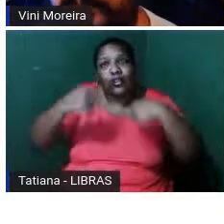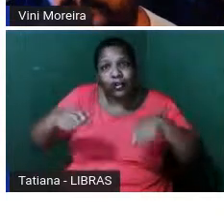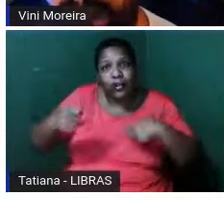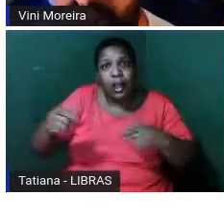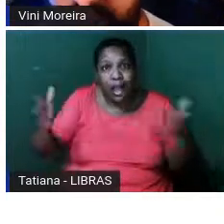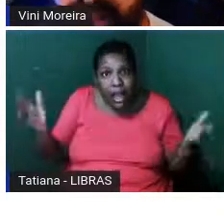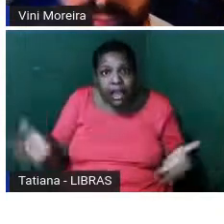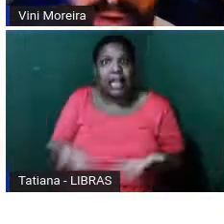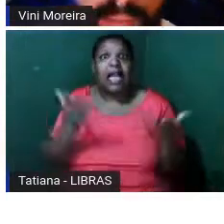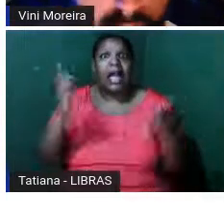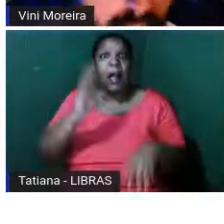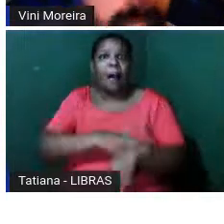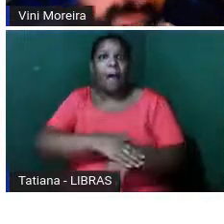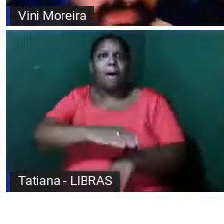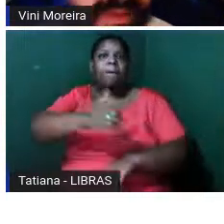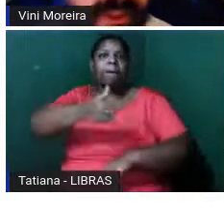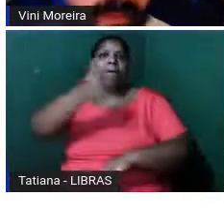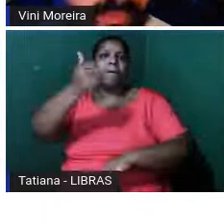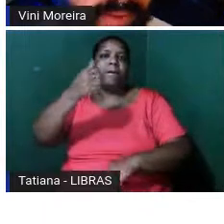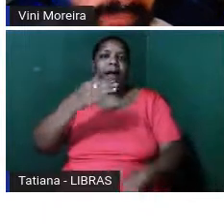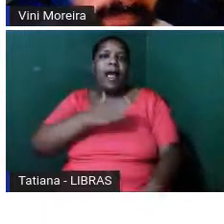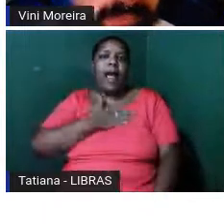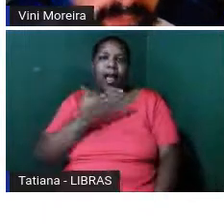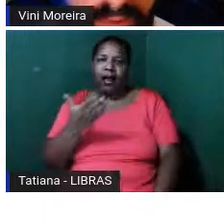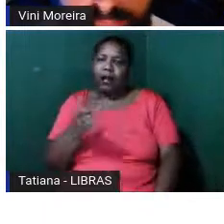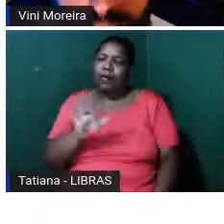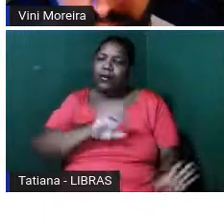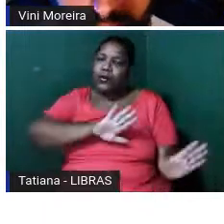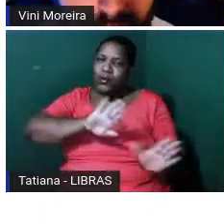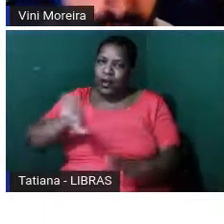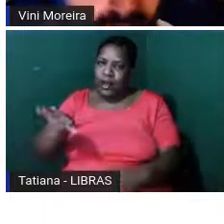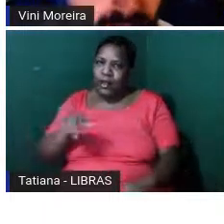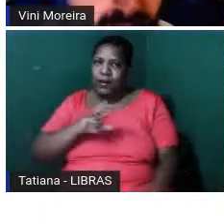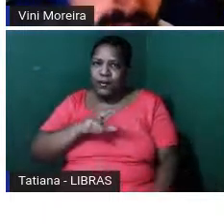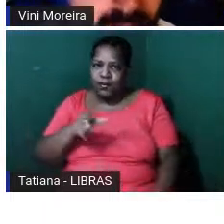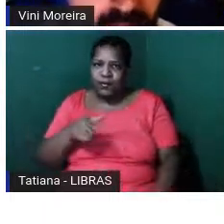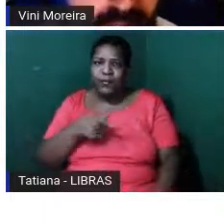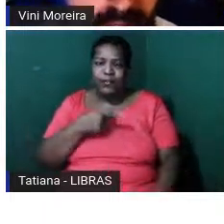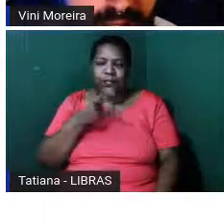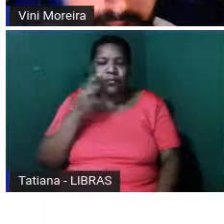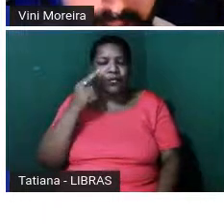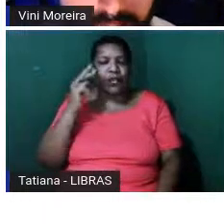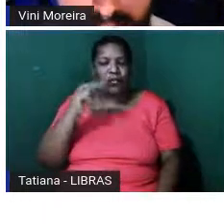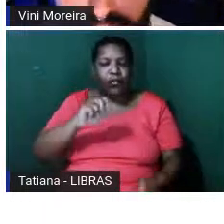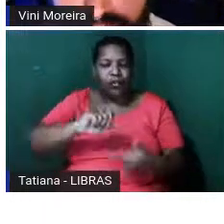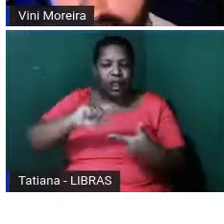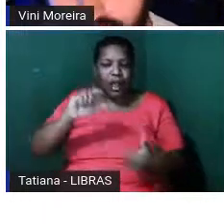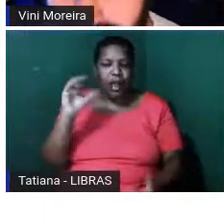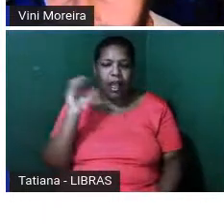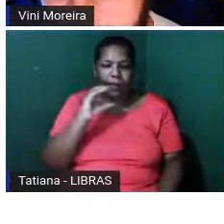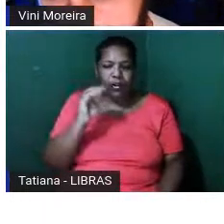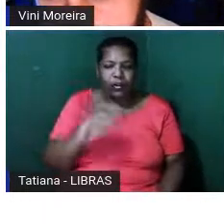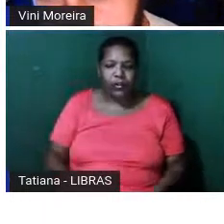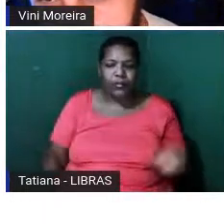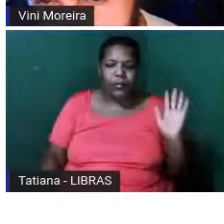estímulo um pouco maior um pouco menor enfim eu vou voltar aqui para slide rapidamente